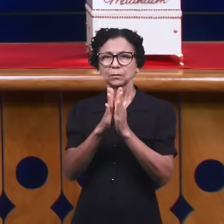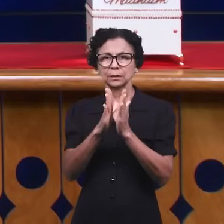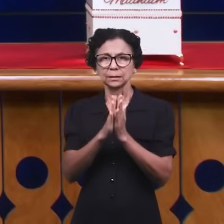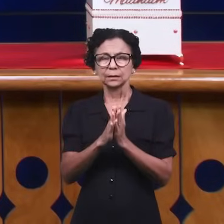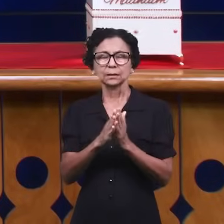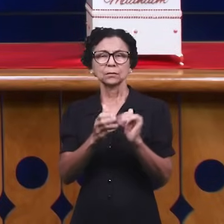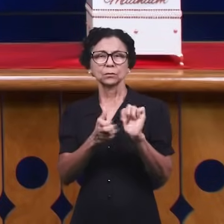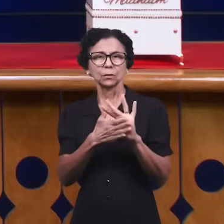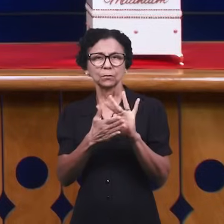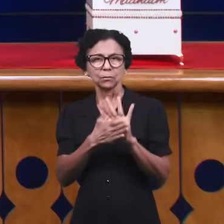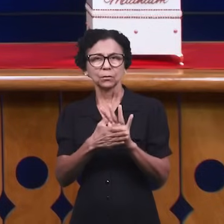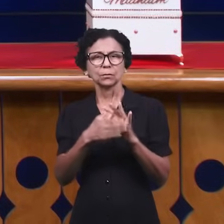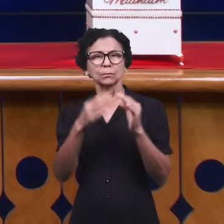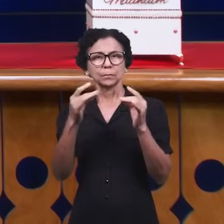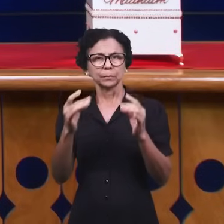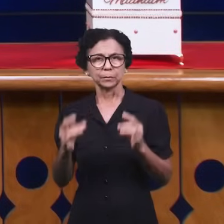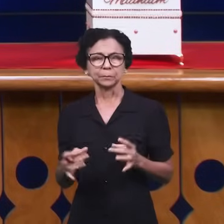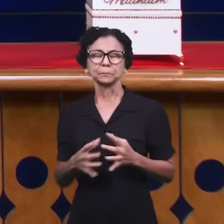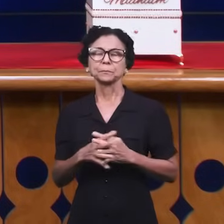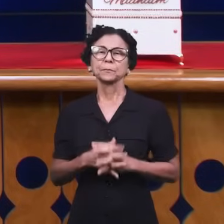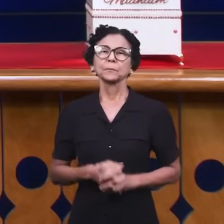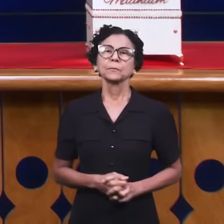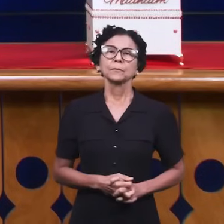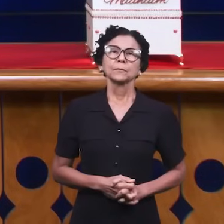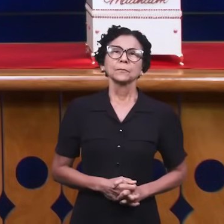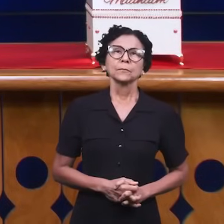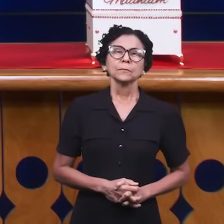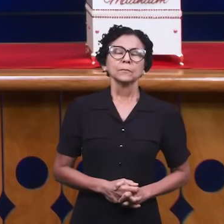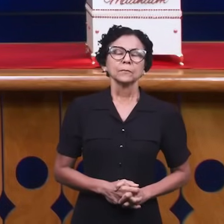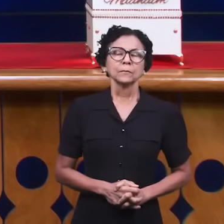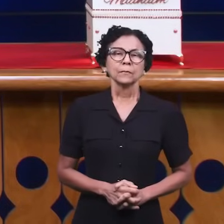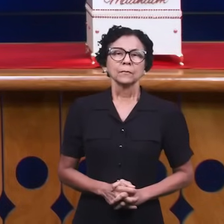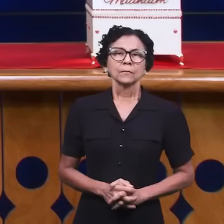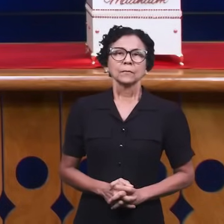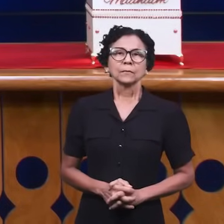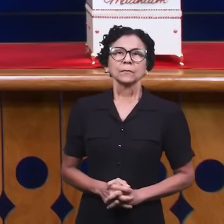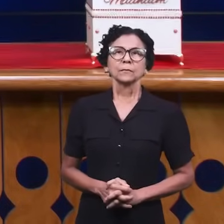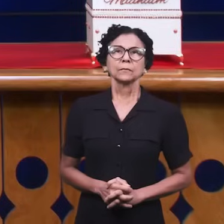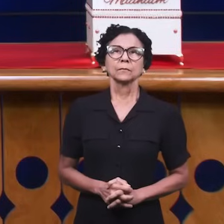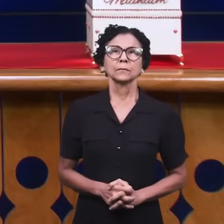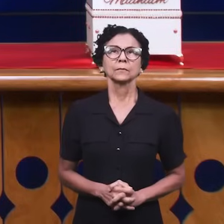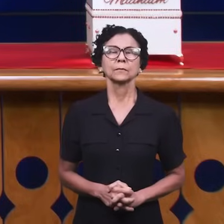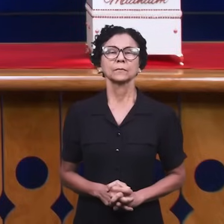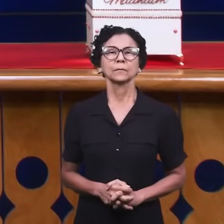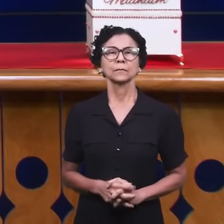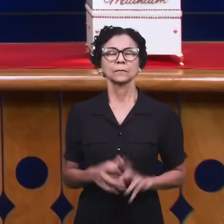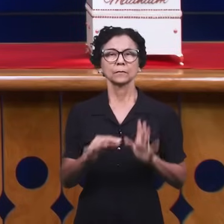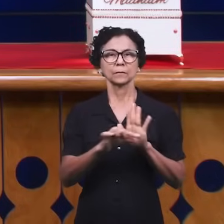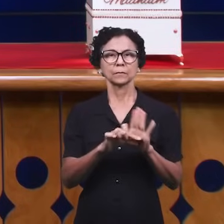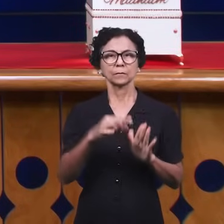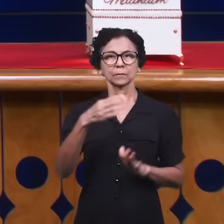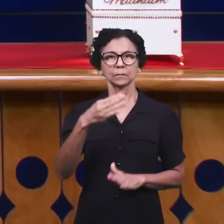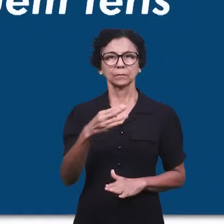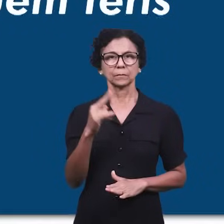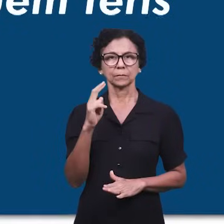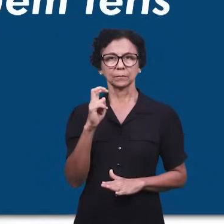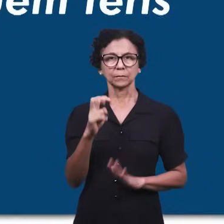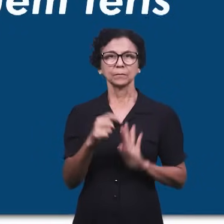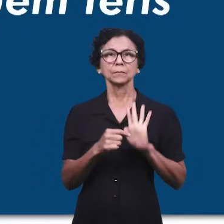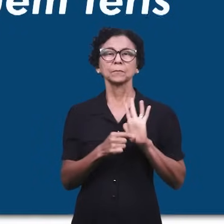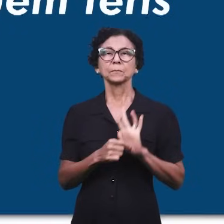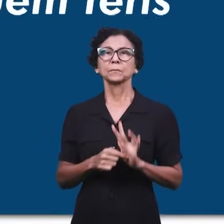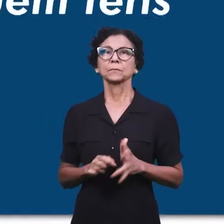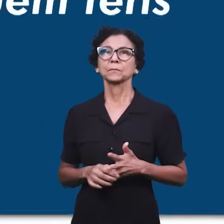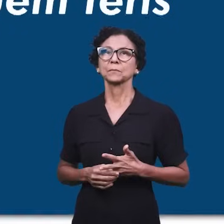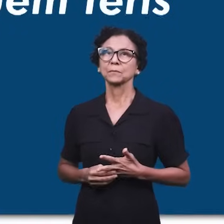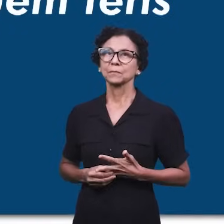E justamente chegamos a esse verso 45, quando temos aqui a condição.